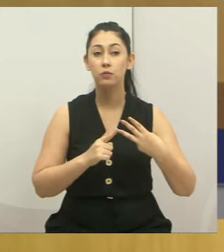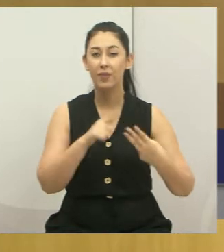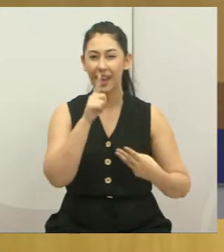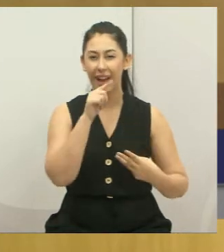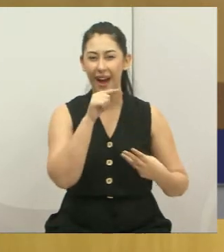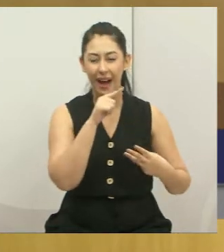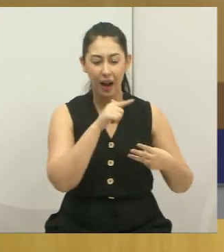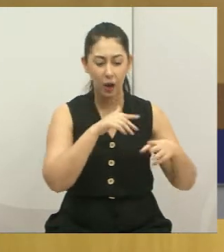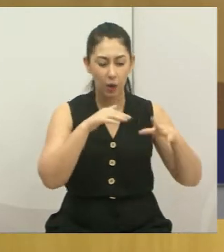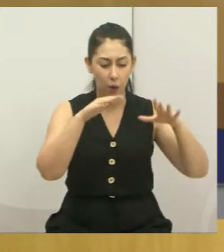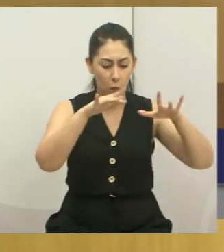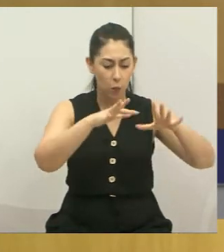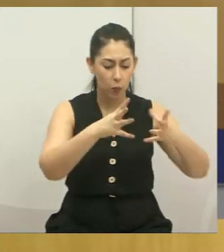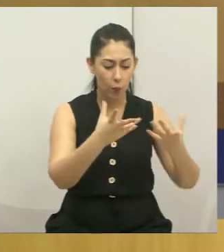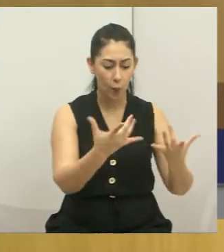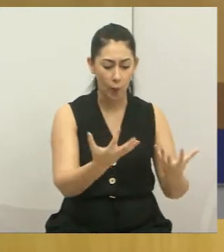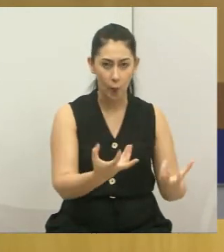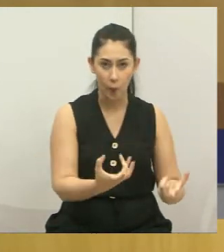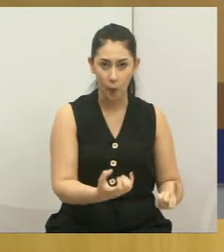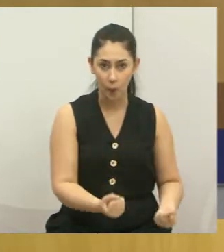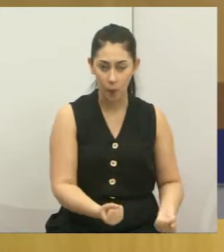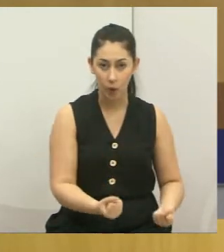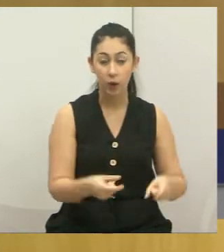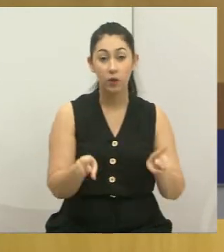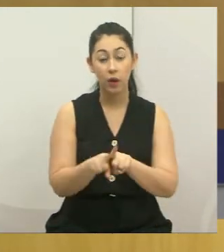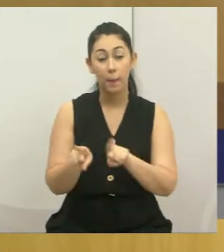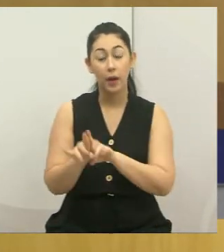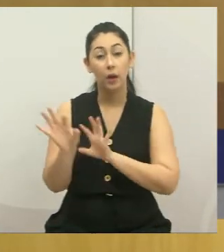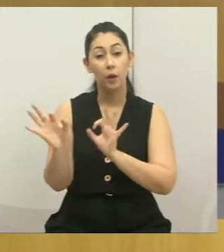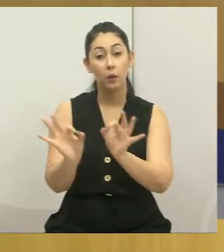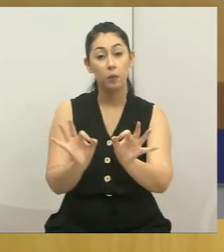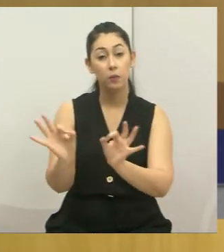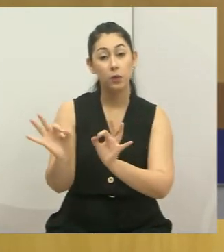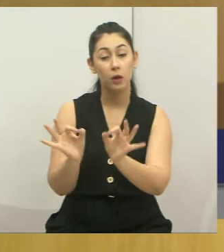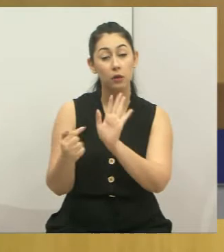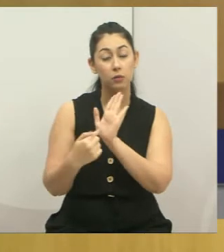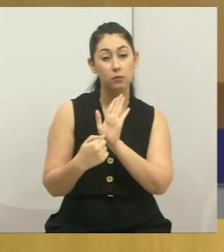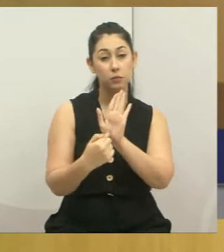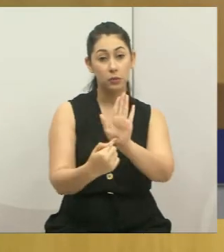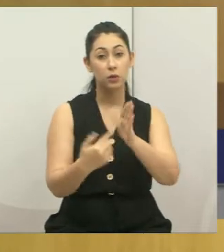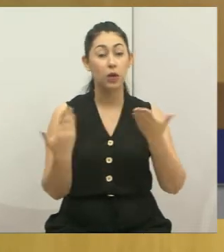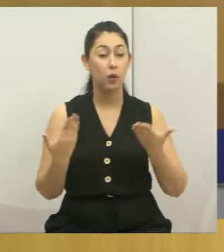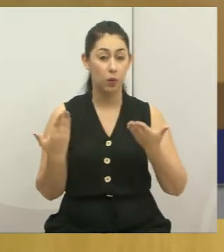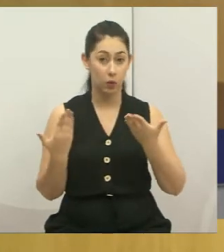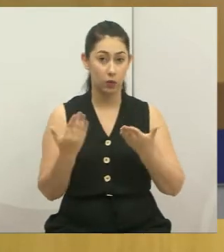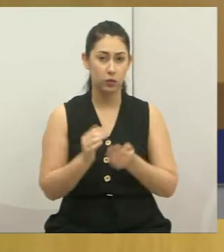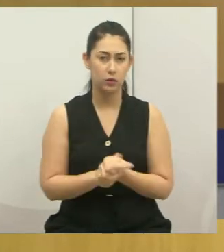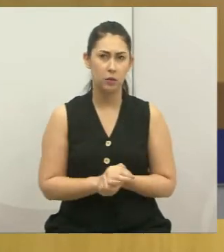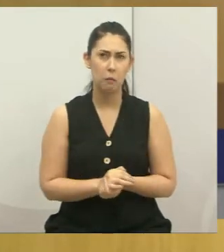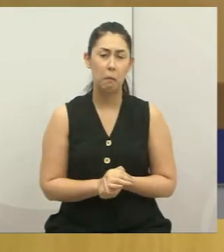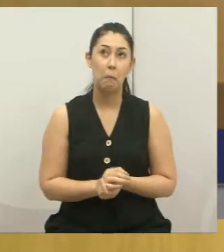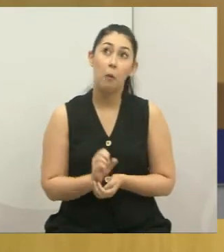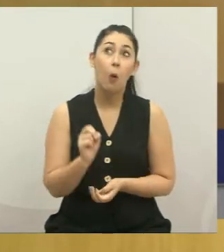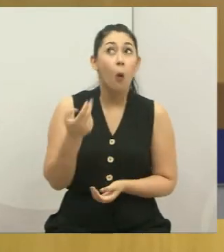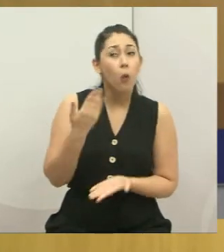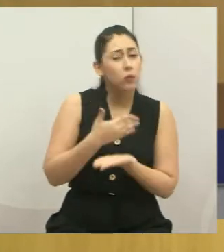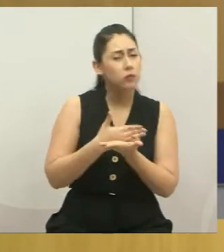drenagem, e também do plano que vai ser apresentado hoje, ou pelo menos o início desse